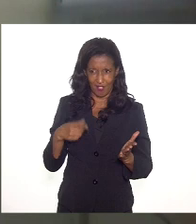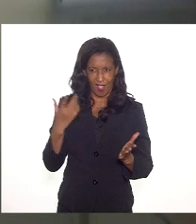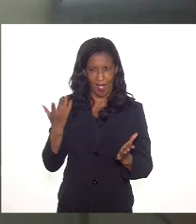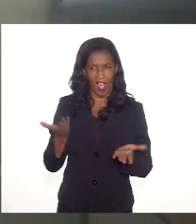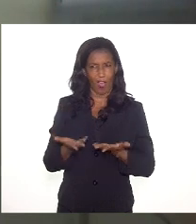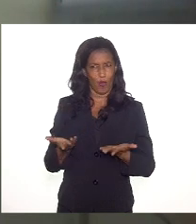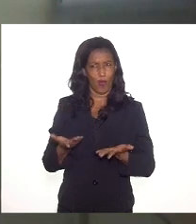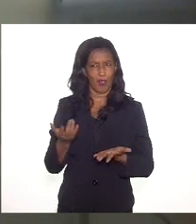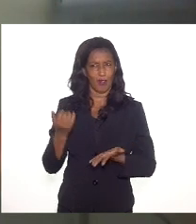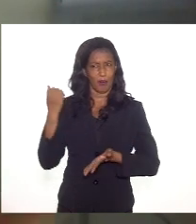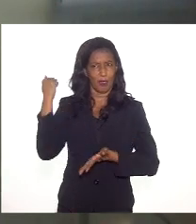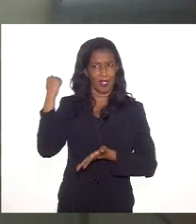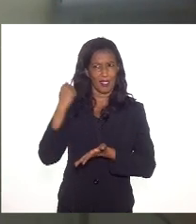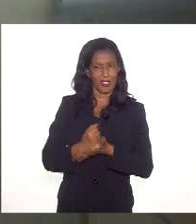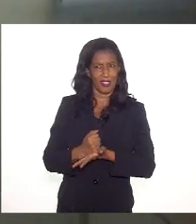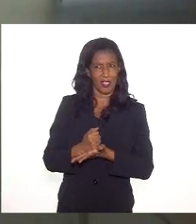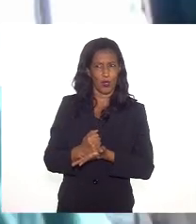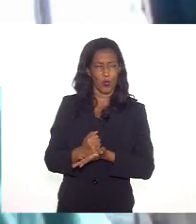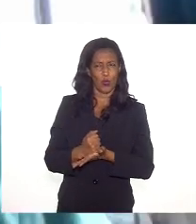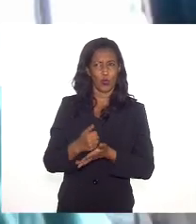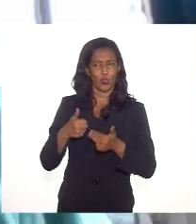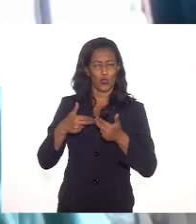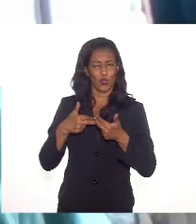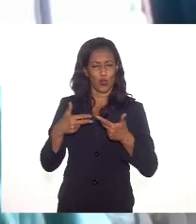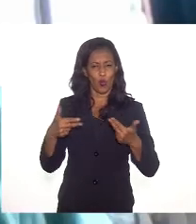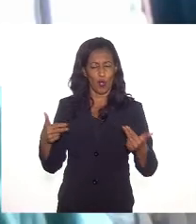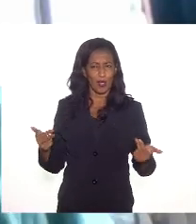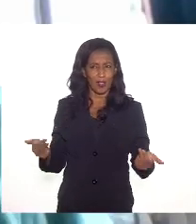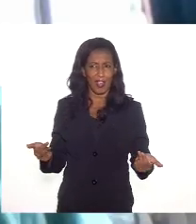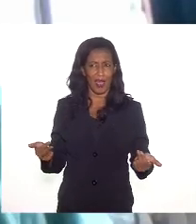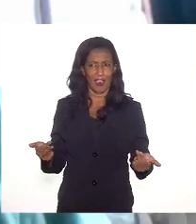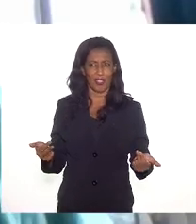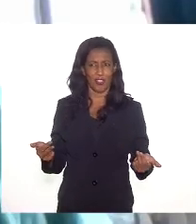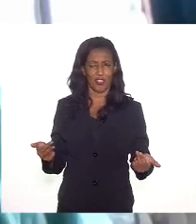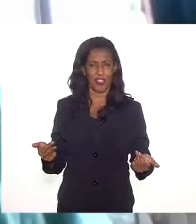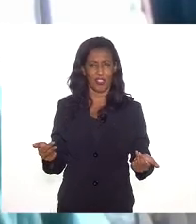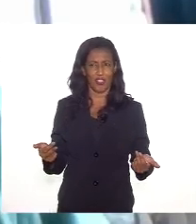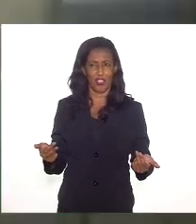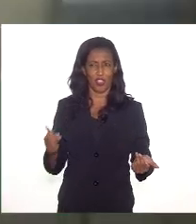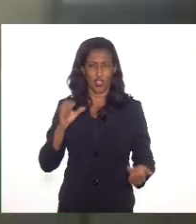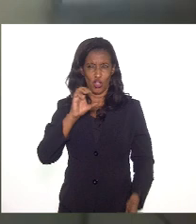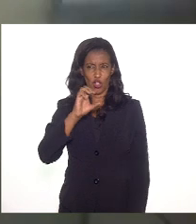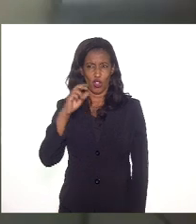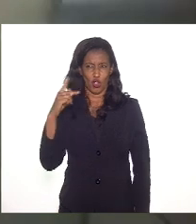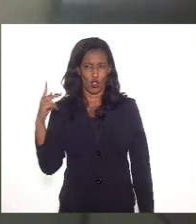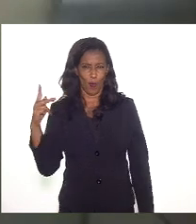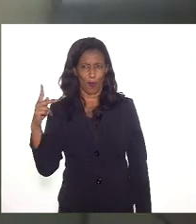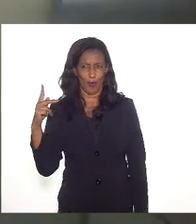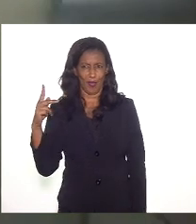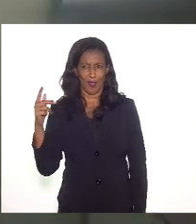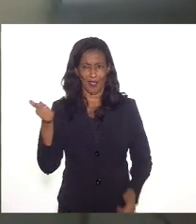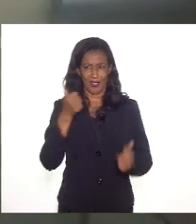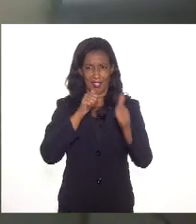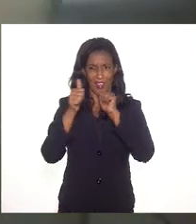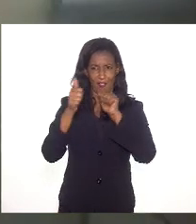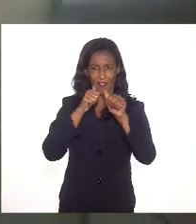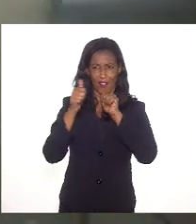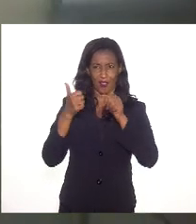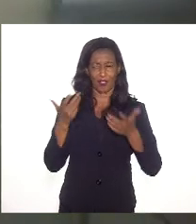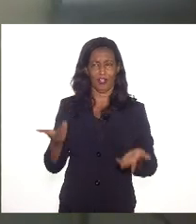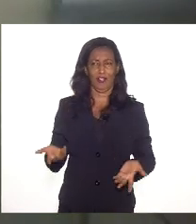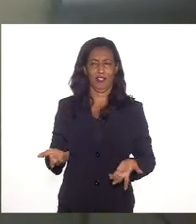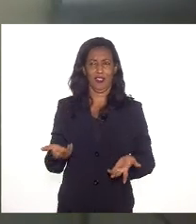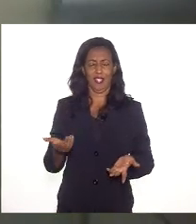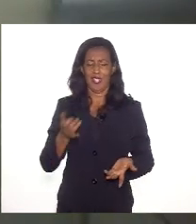selo de qualidade de Fluminense, de chope e cerveja. Quer dizer, se eu